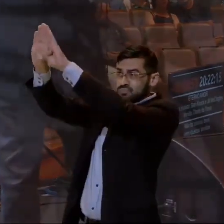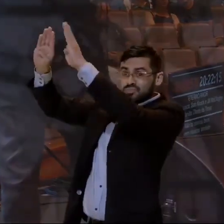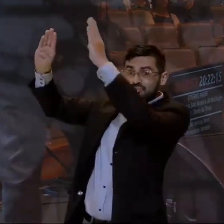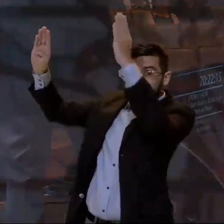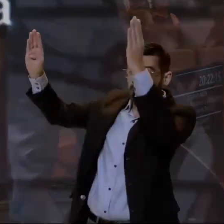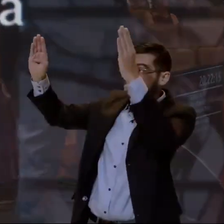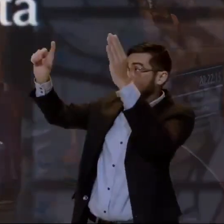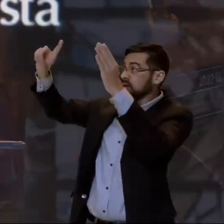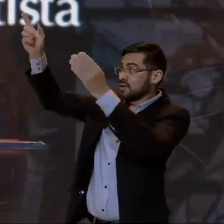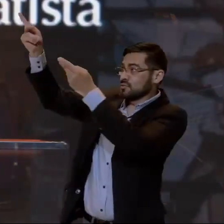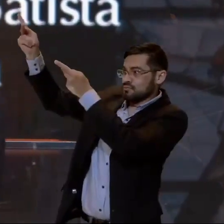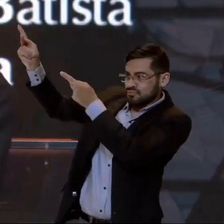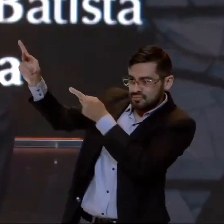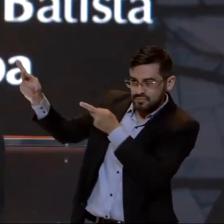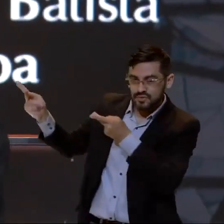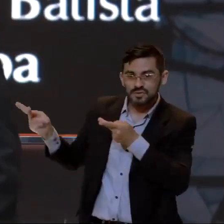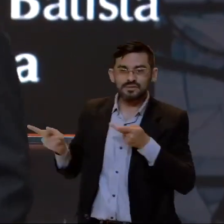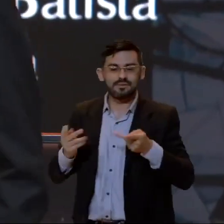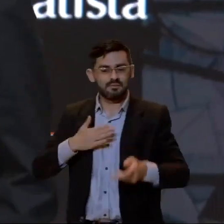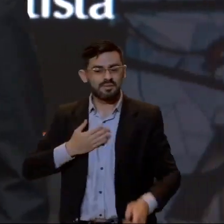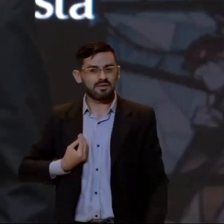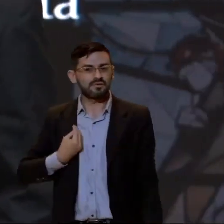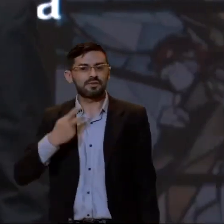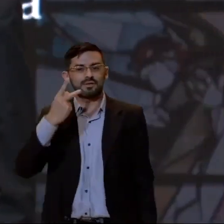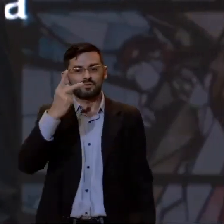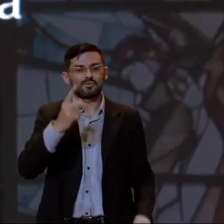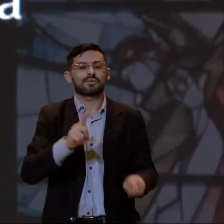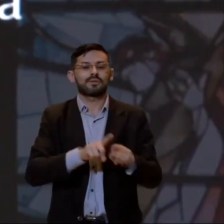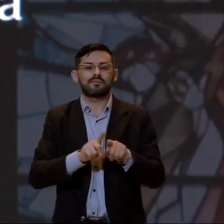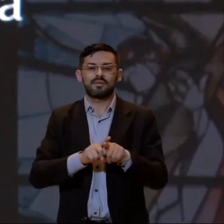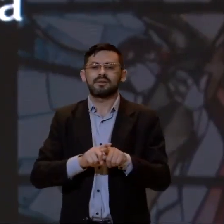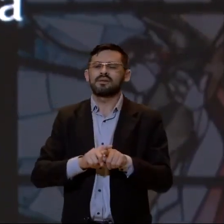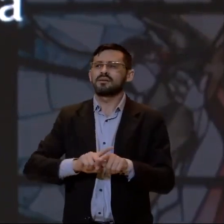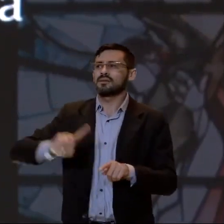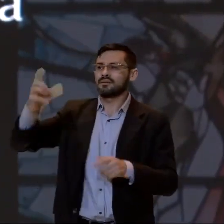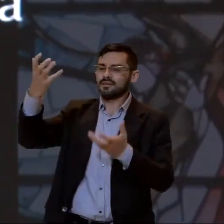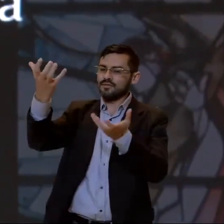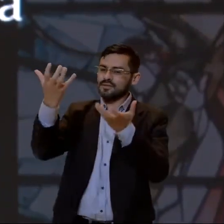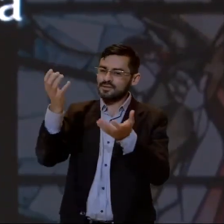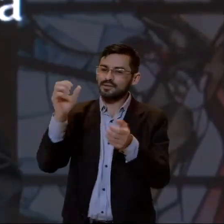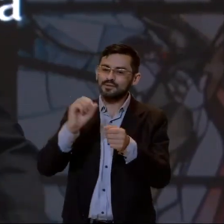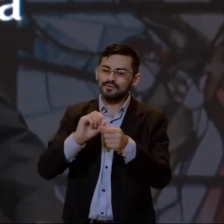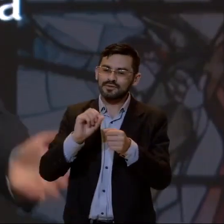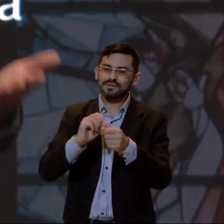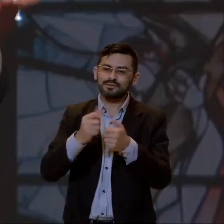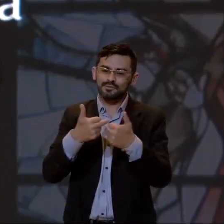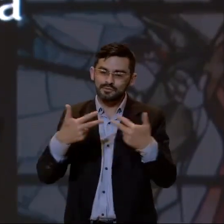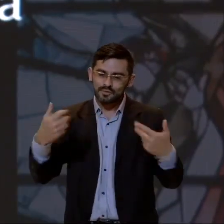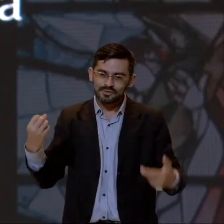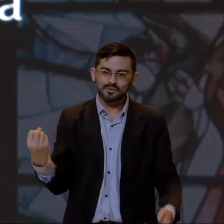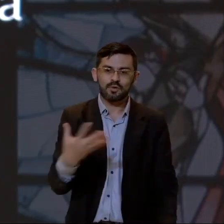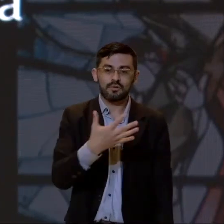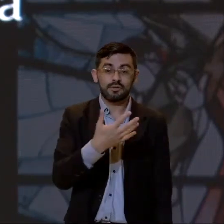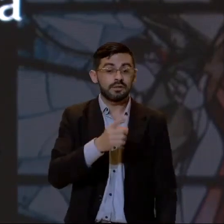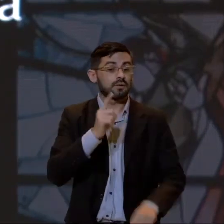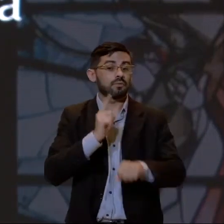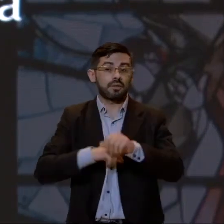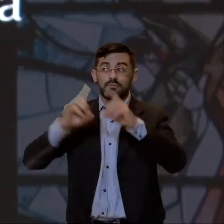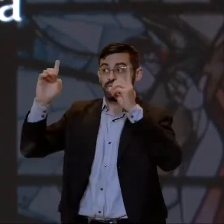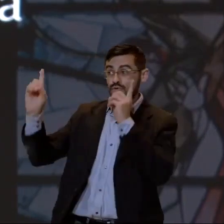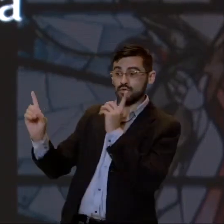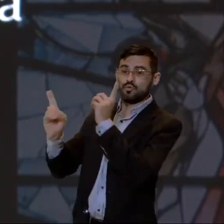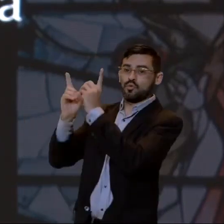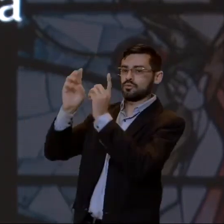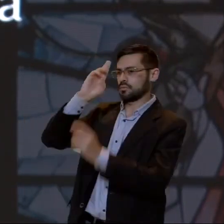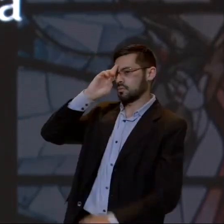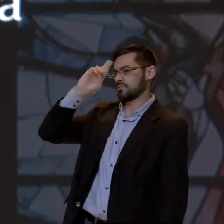continua invadindo a minha história e a sua história, e Ele quer fazer coisa nova. Hoje é o tempo desse encontro com o Senhor